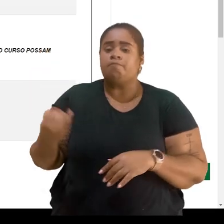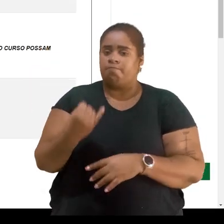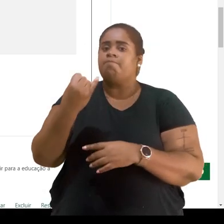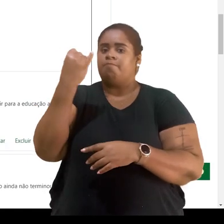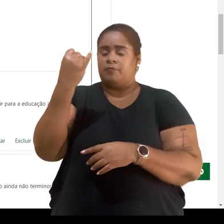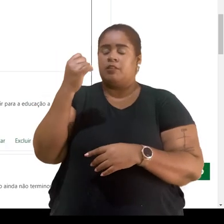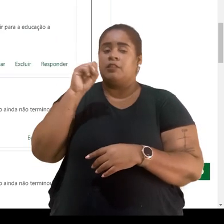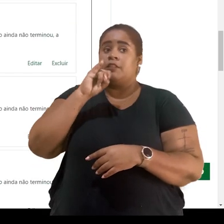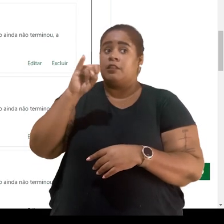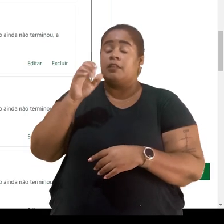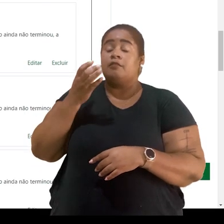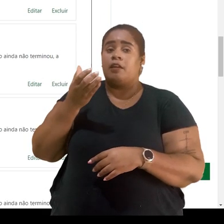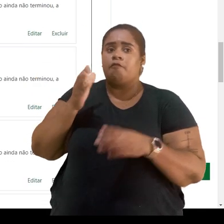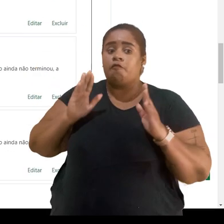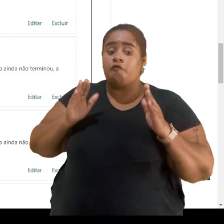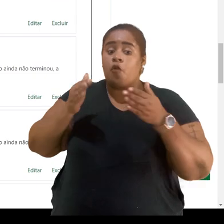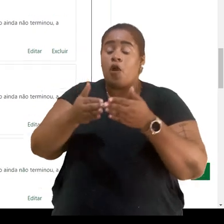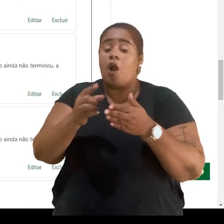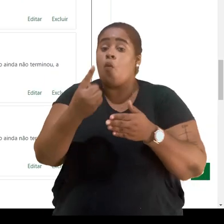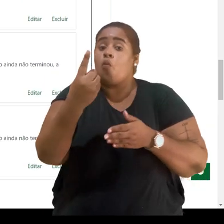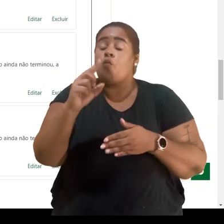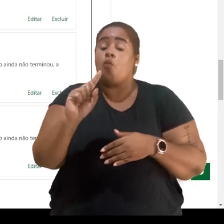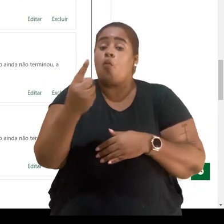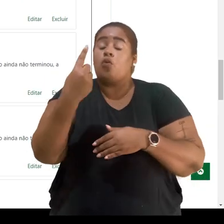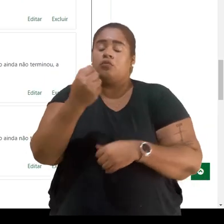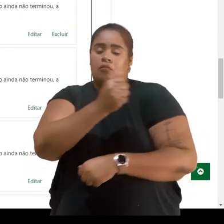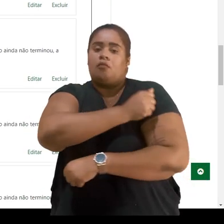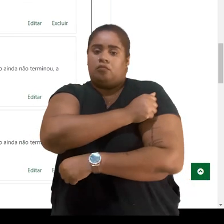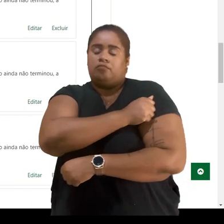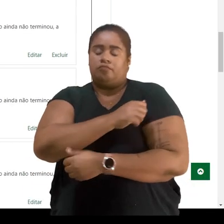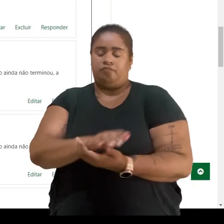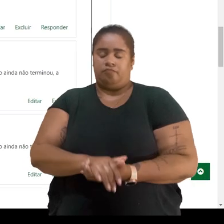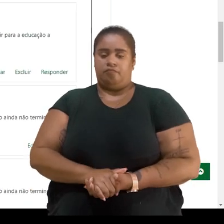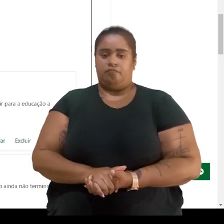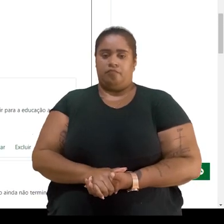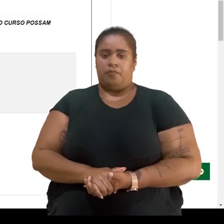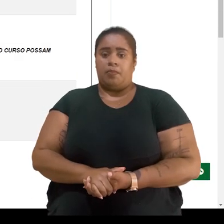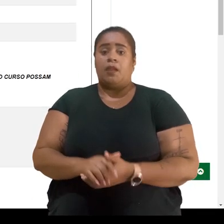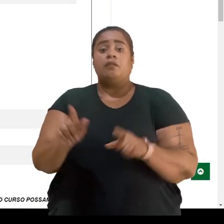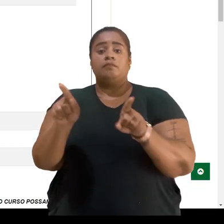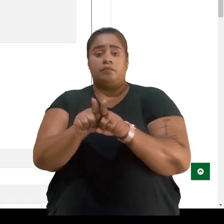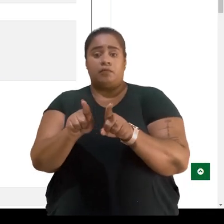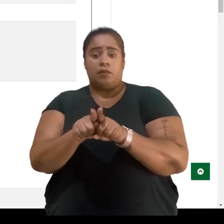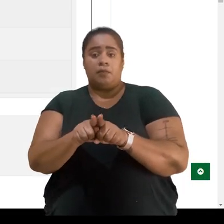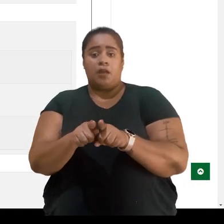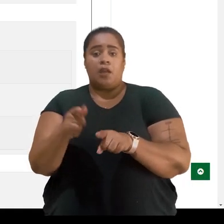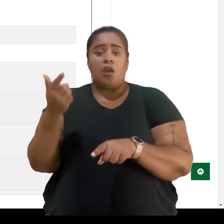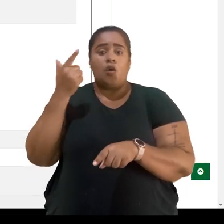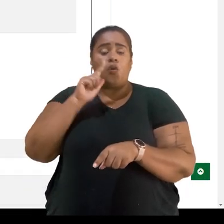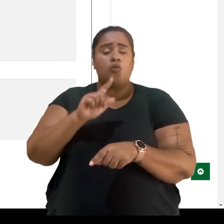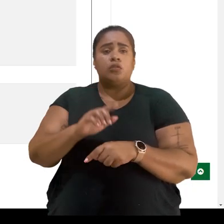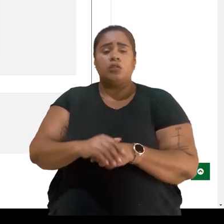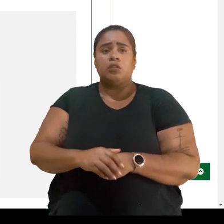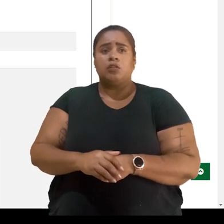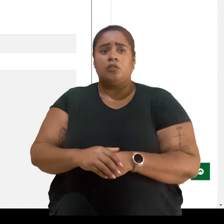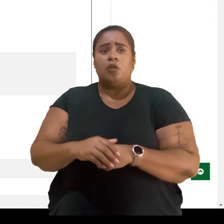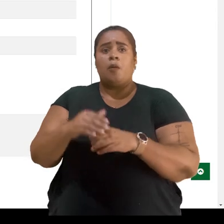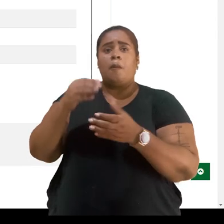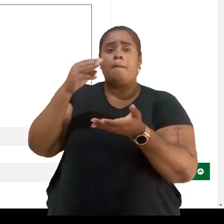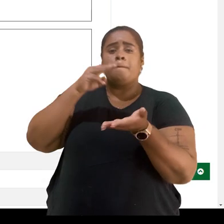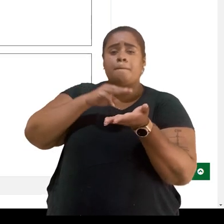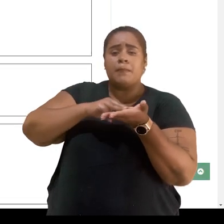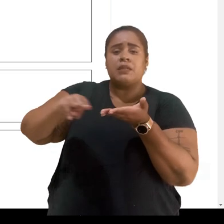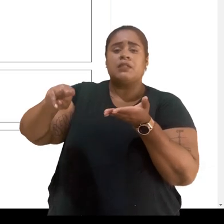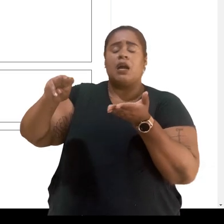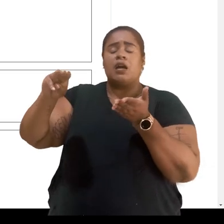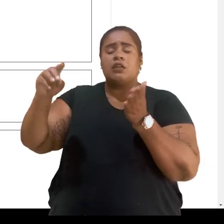estudante então o relatório trabalho bem interessante bem importante quando nós queremos focar em apenas um aluno